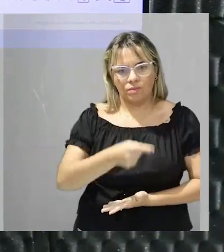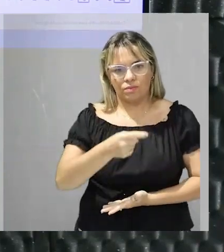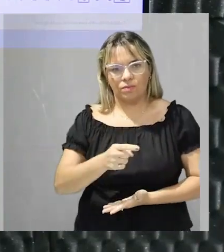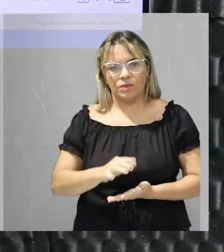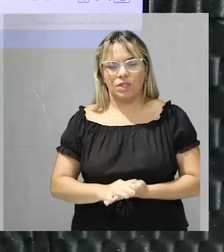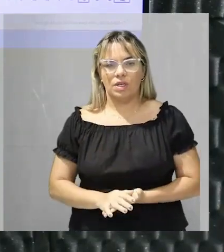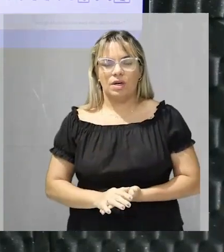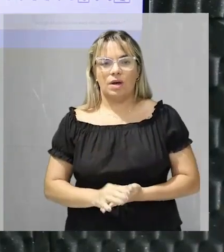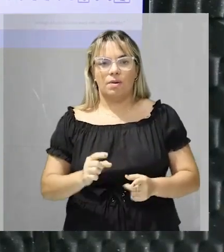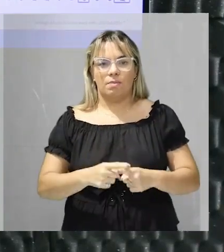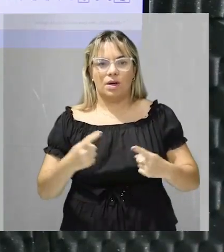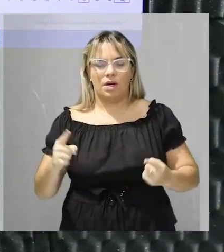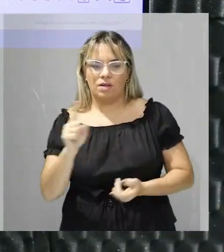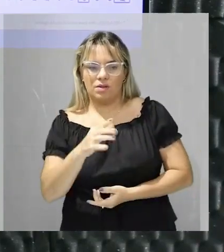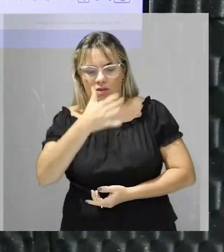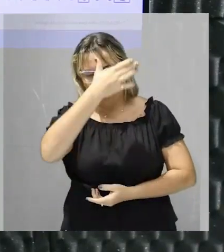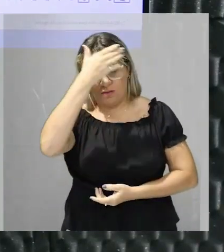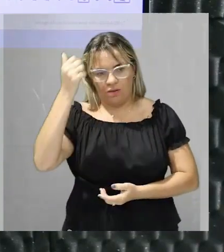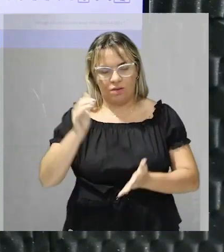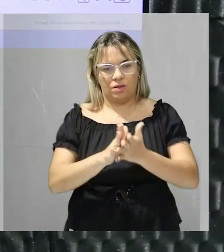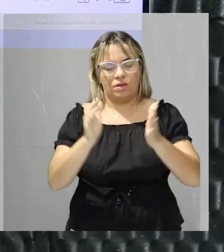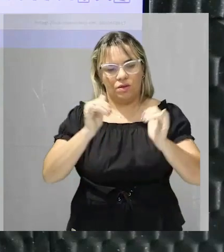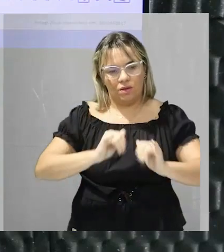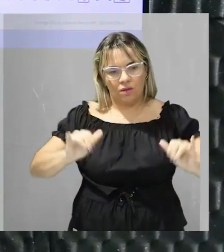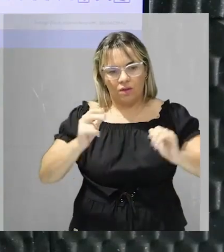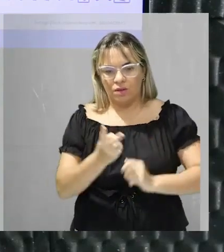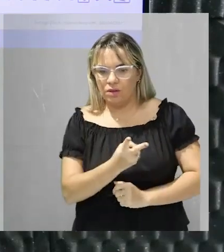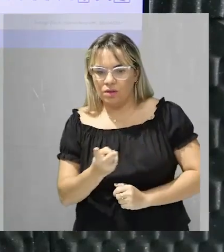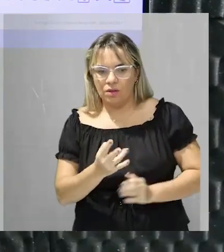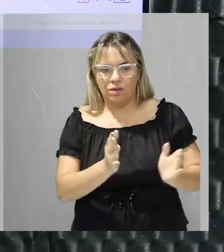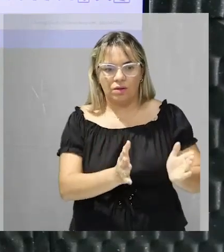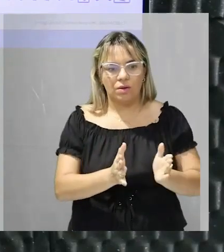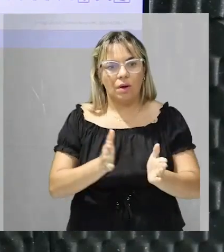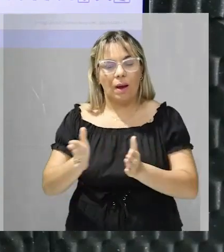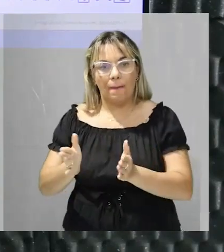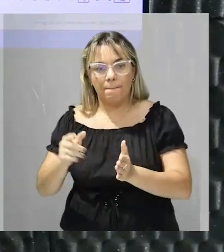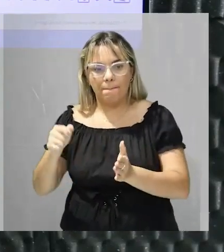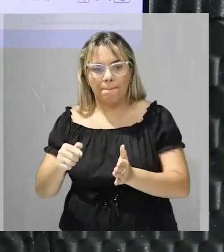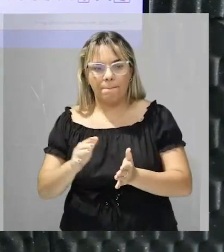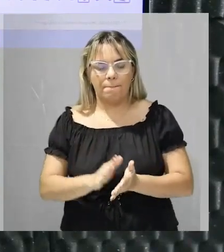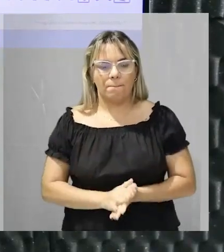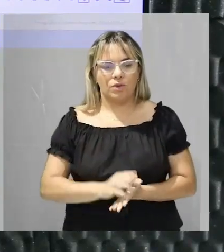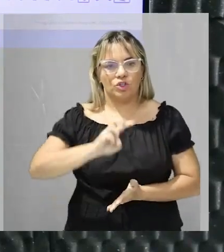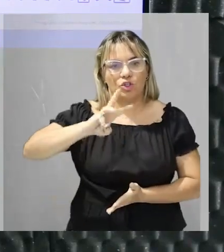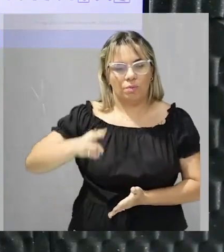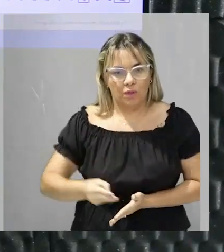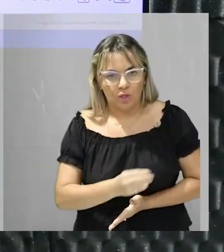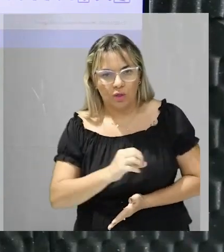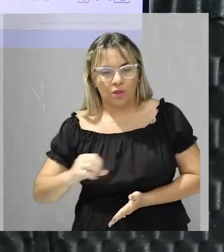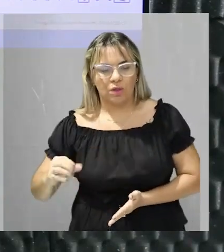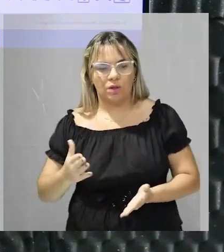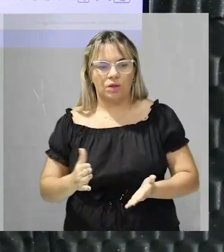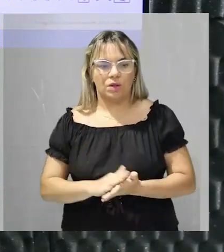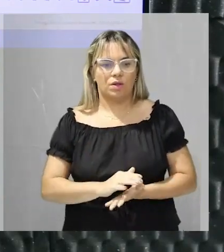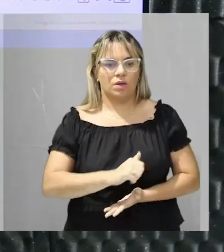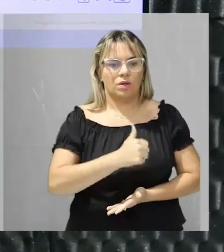se esqueça que ambas as informações estão na ordem de milhões então